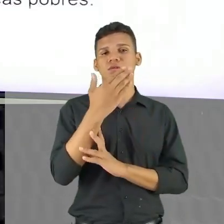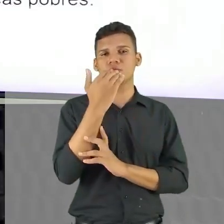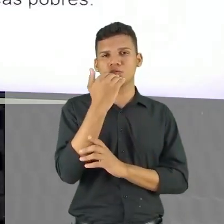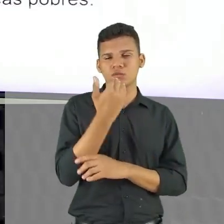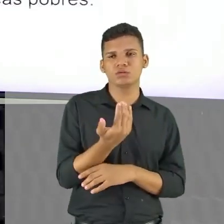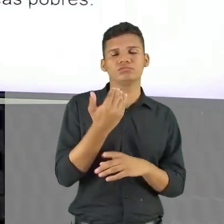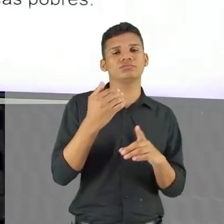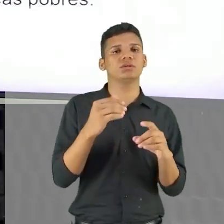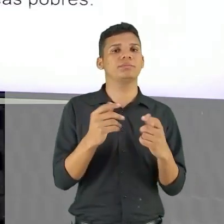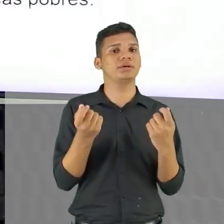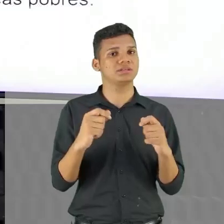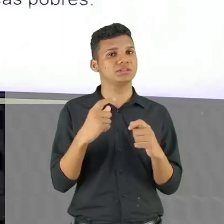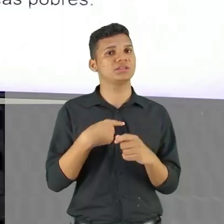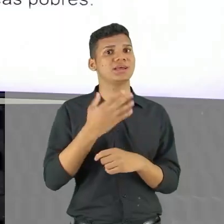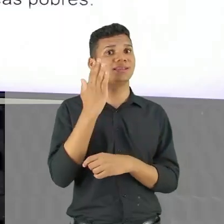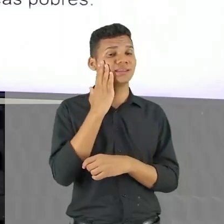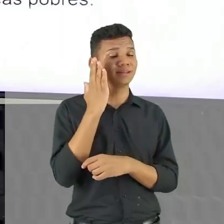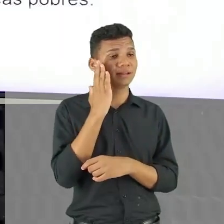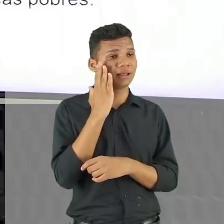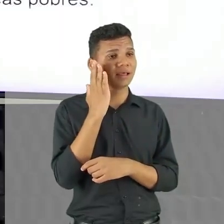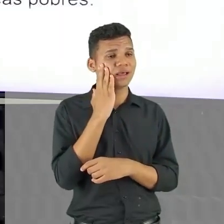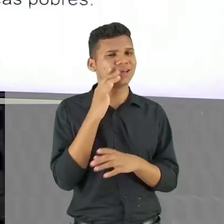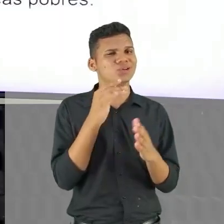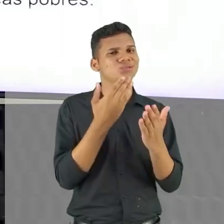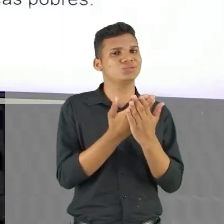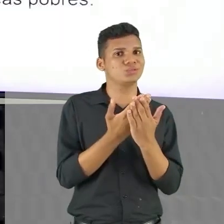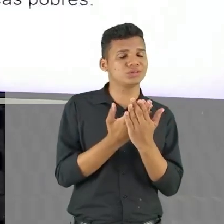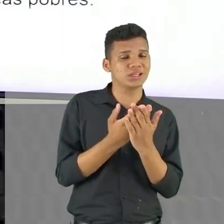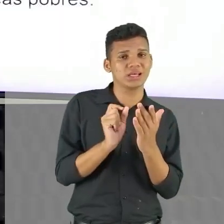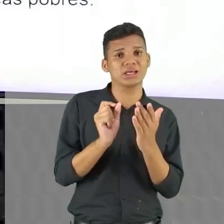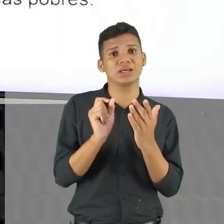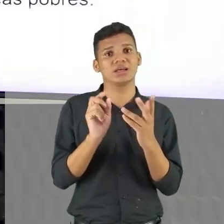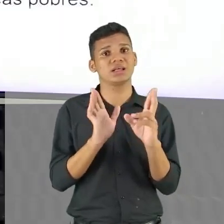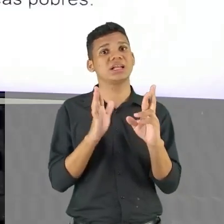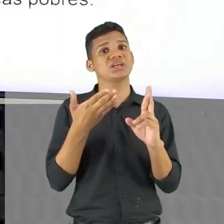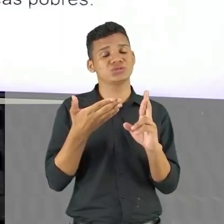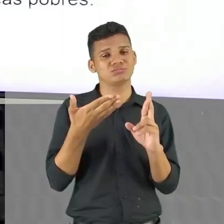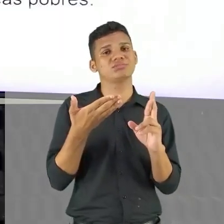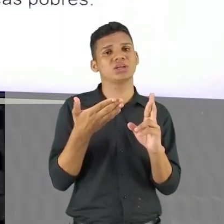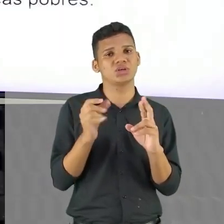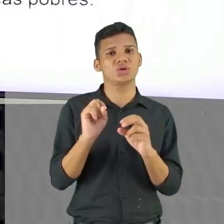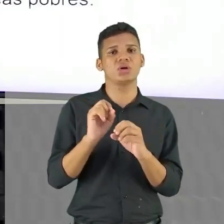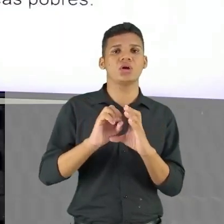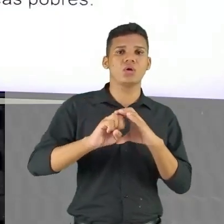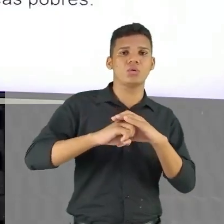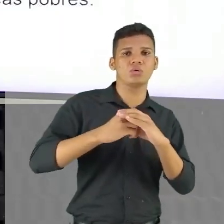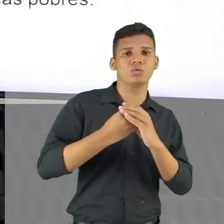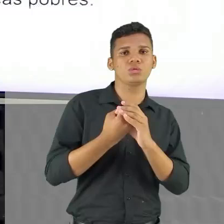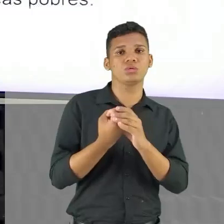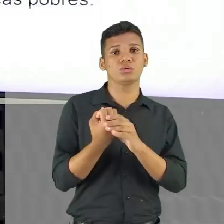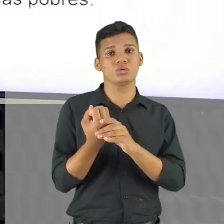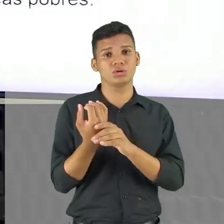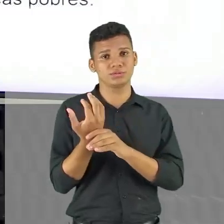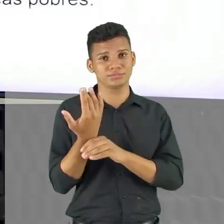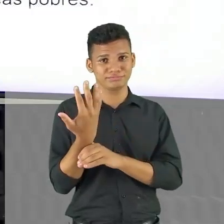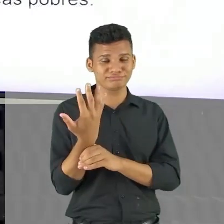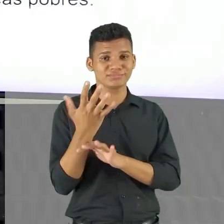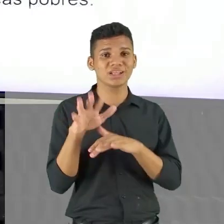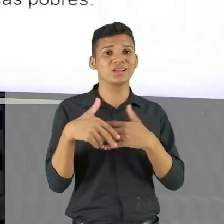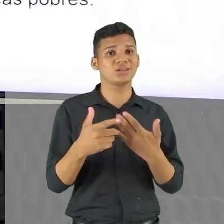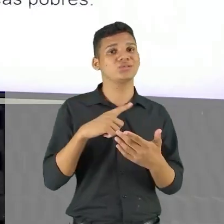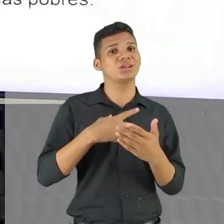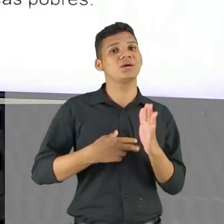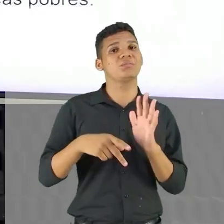sustentável, do consumo consciente, da exploração consciente e também sustentável. E claro, sempre nessa